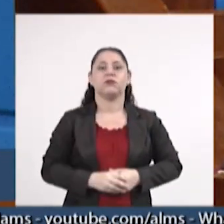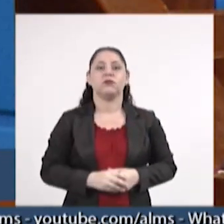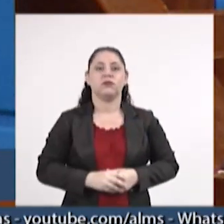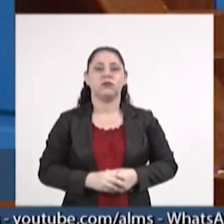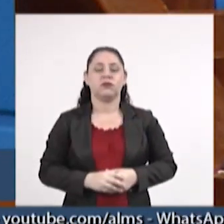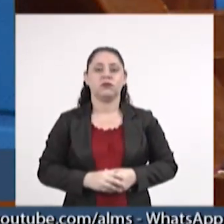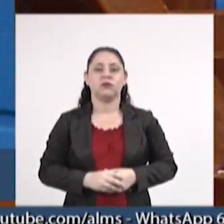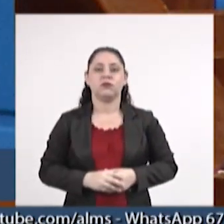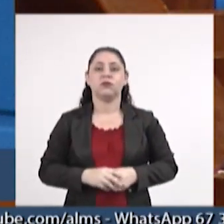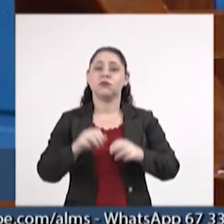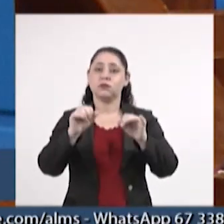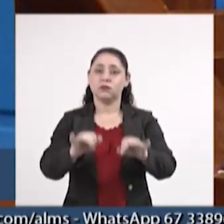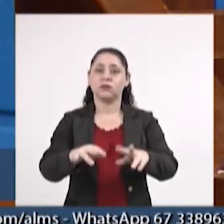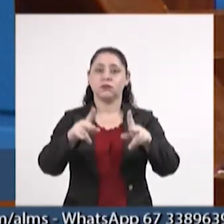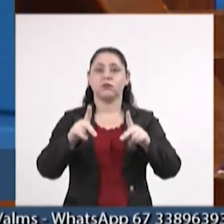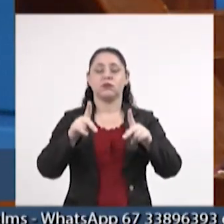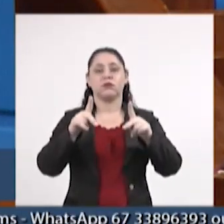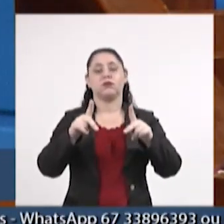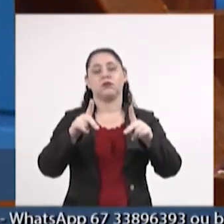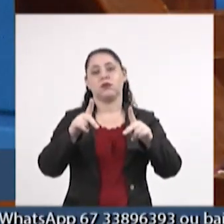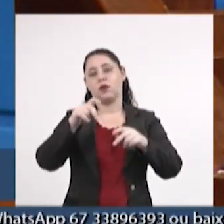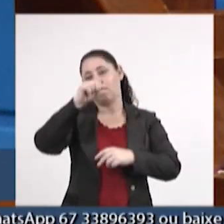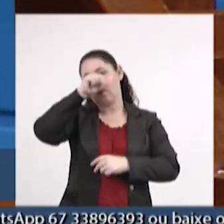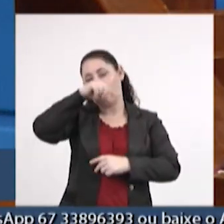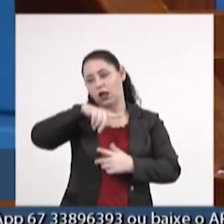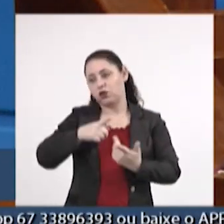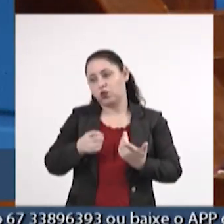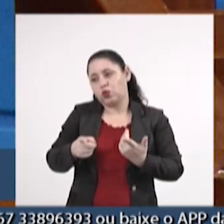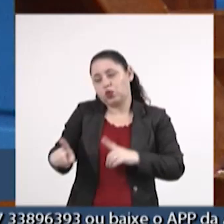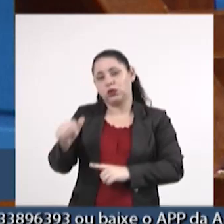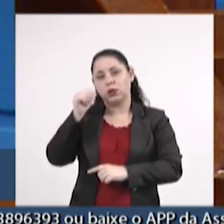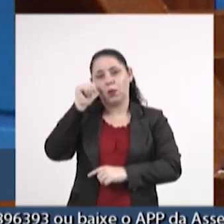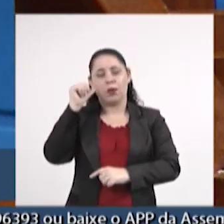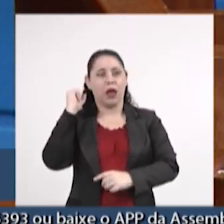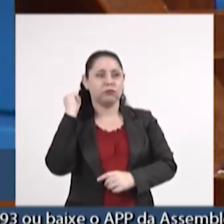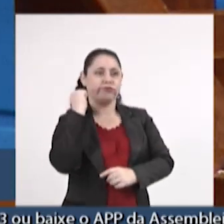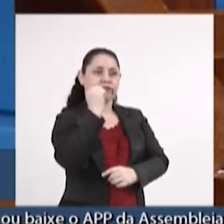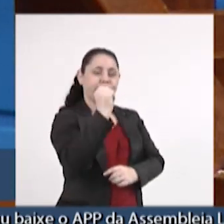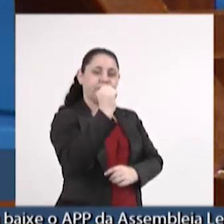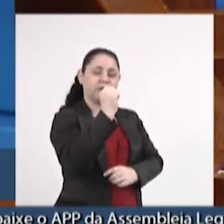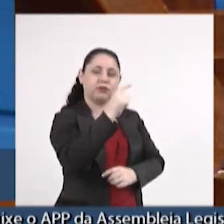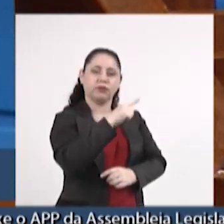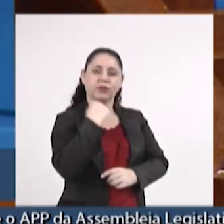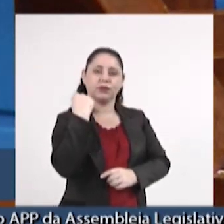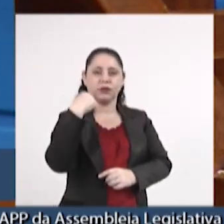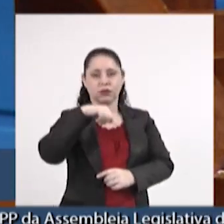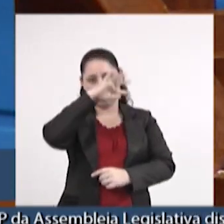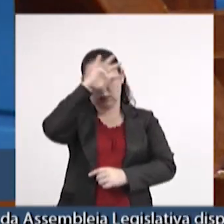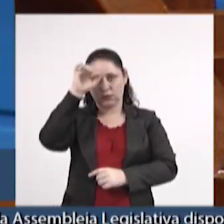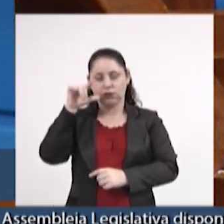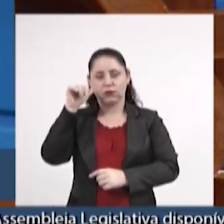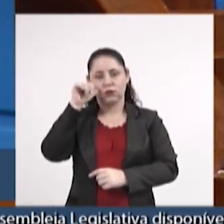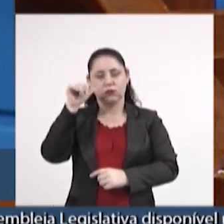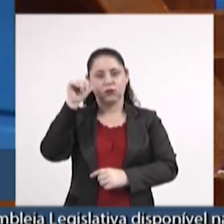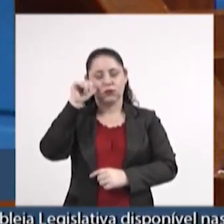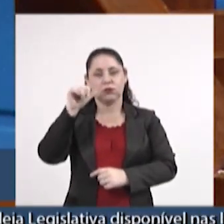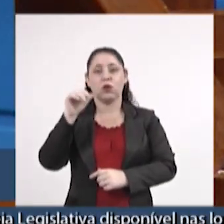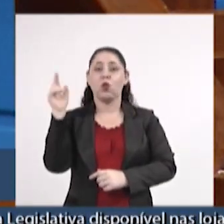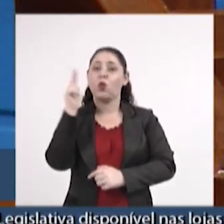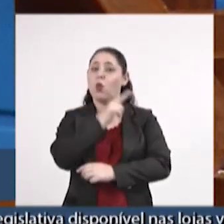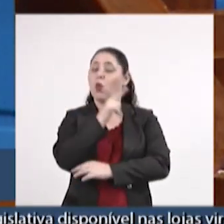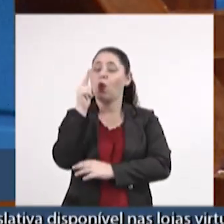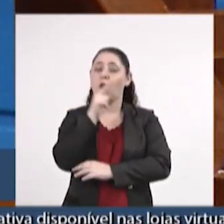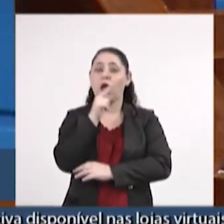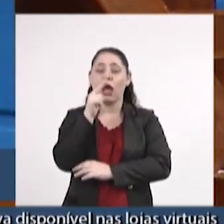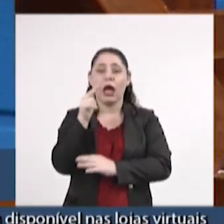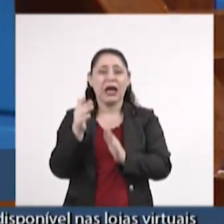Sul para a audiência pública de violência contra a mulher e feminicídio do Mato Grosso do Sul e a urgência do